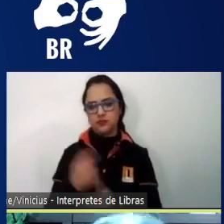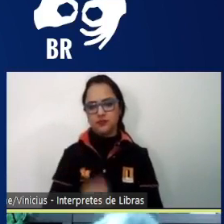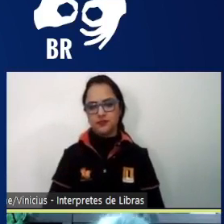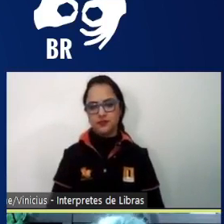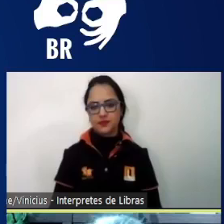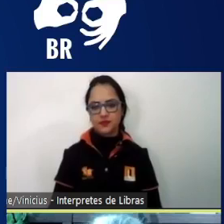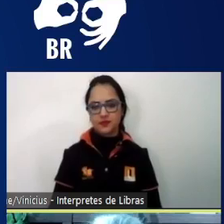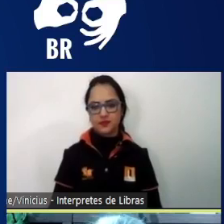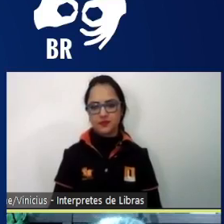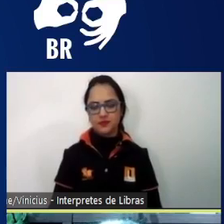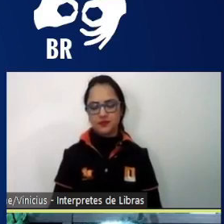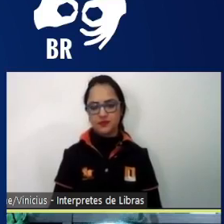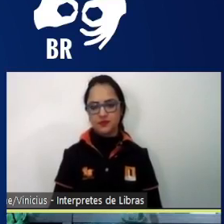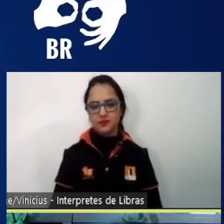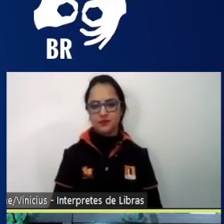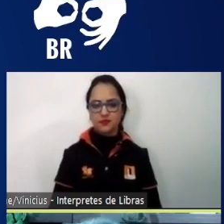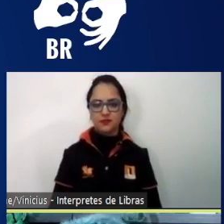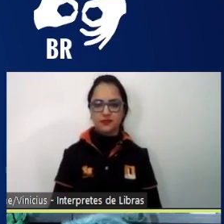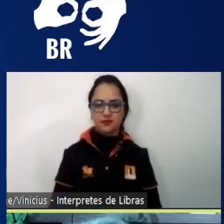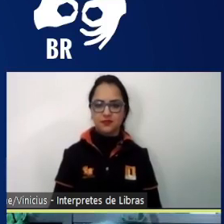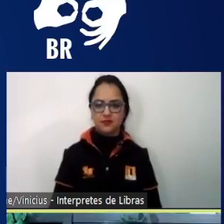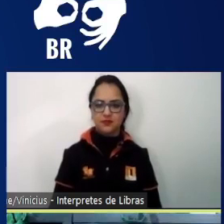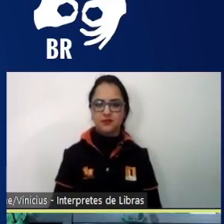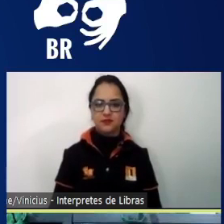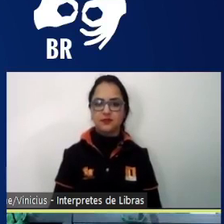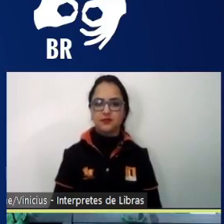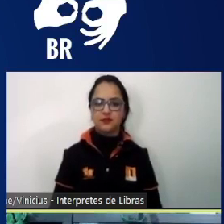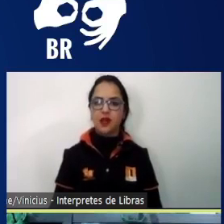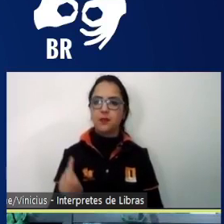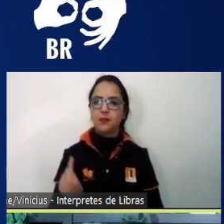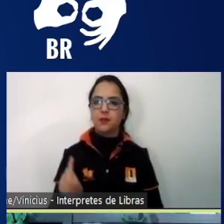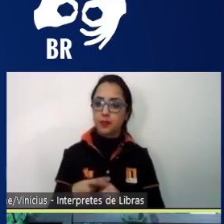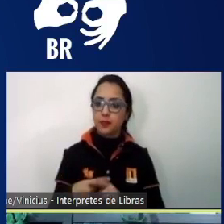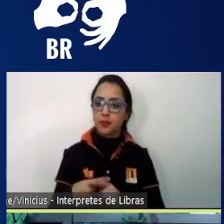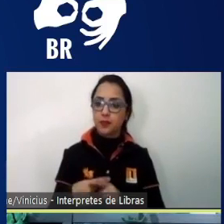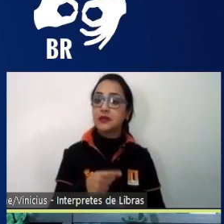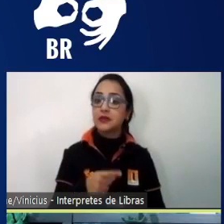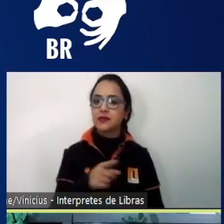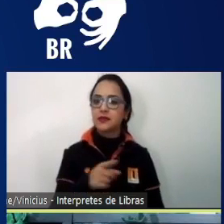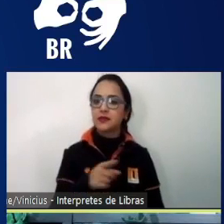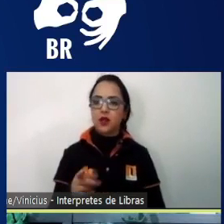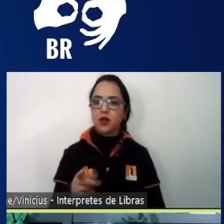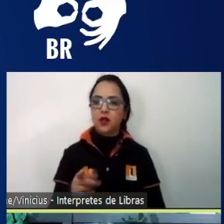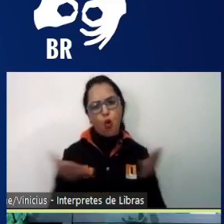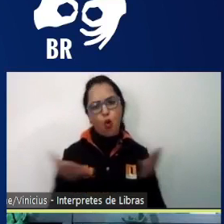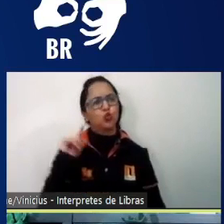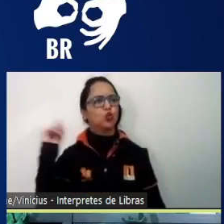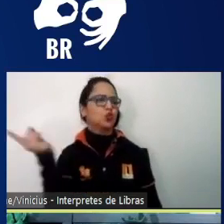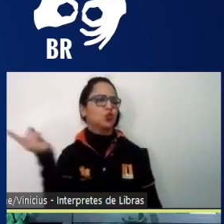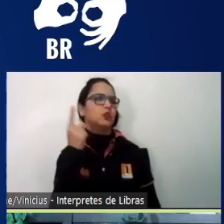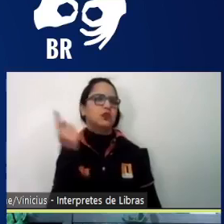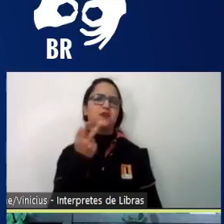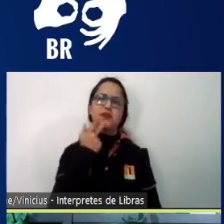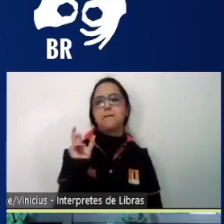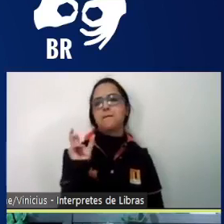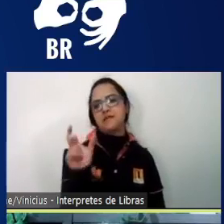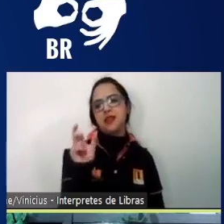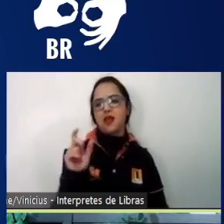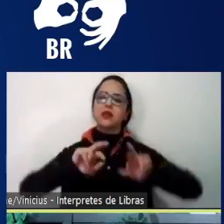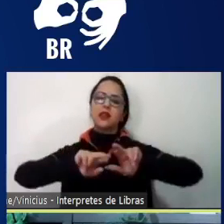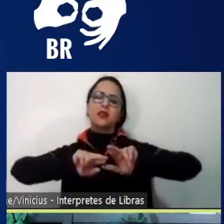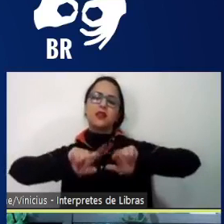essas palavras são usadas comumente. Acho que isso é importante eu comentar aqui, Hoje está na moda, falar de diversidade está na moda,